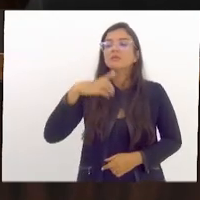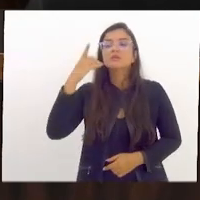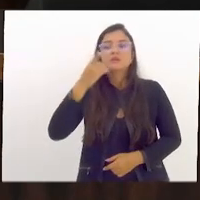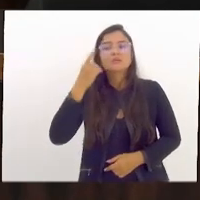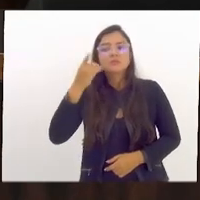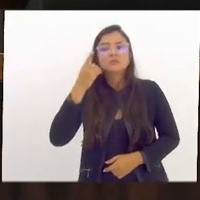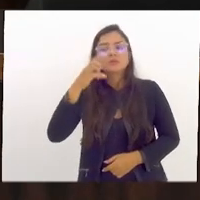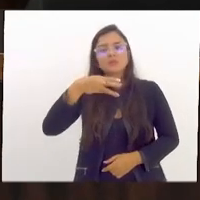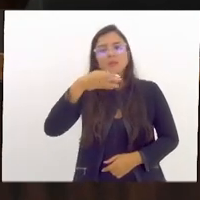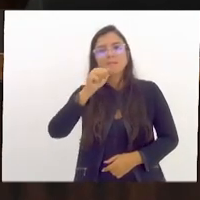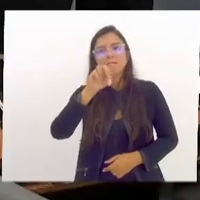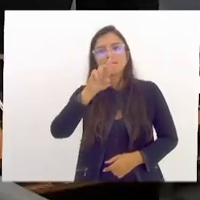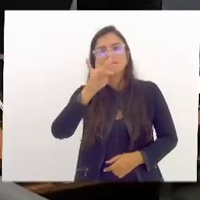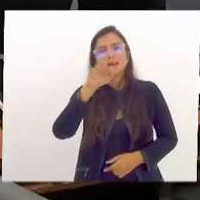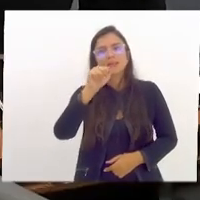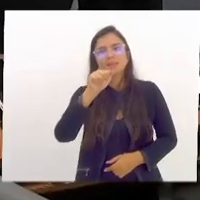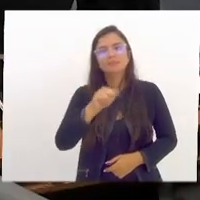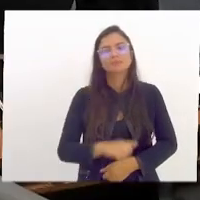Marta Rocha.